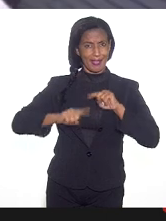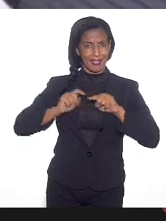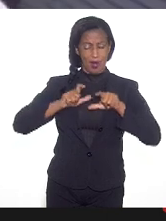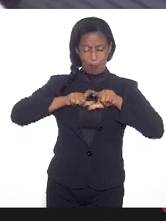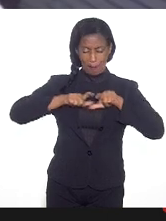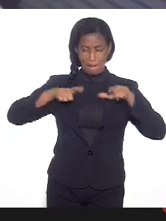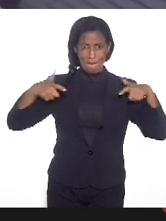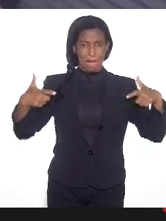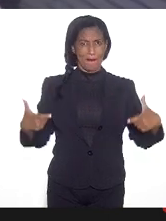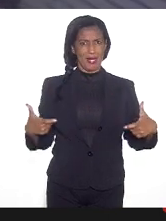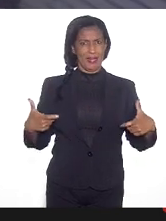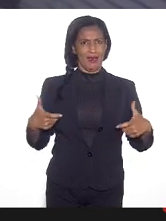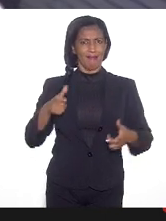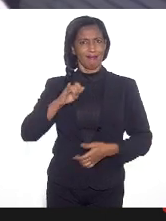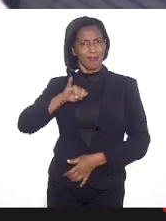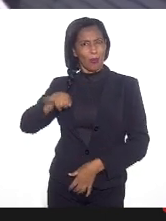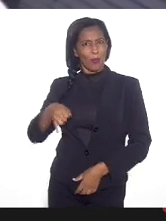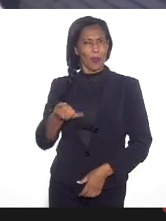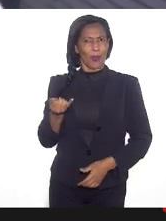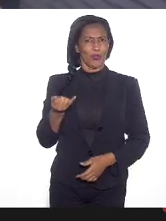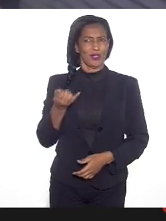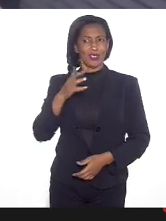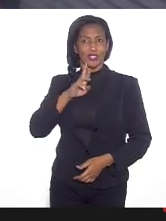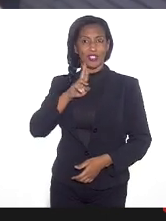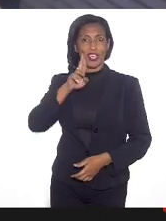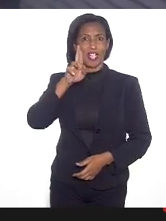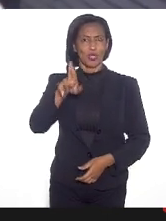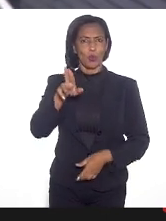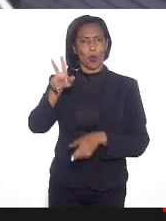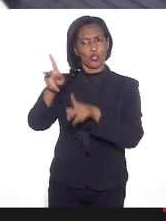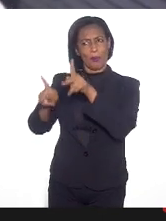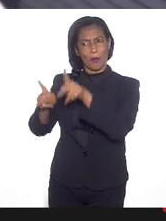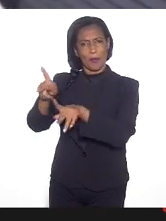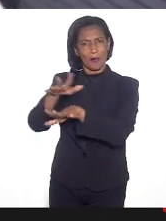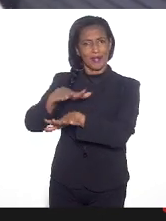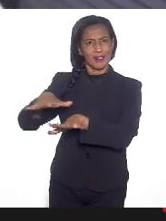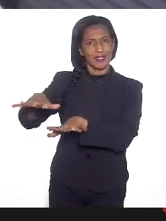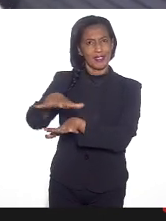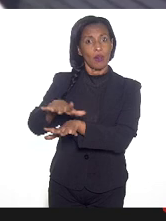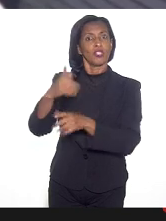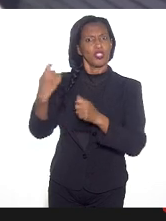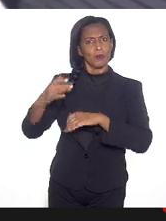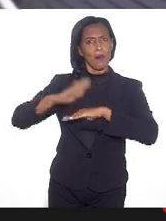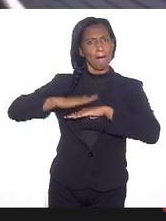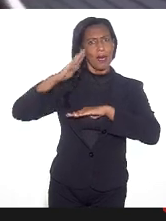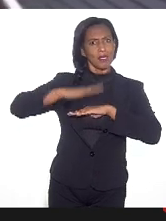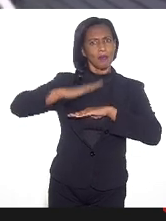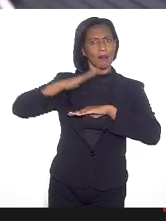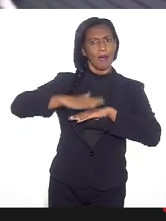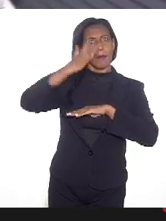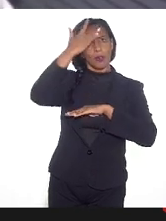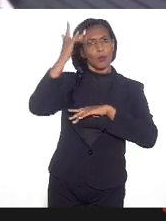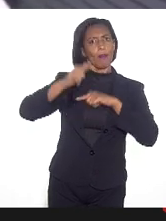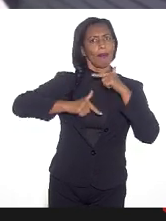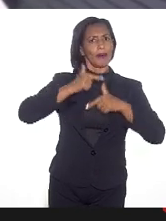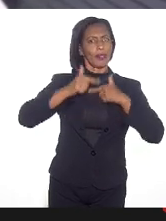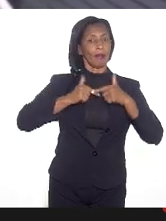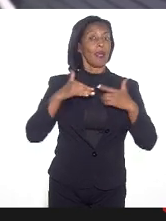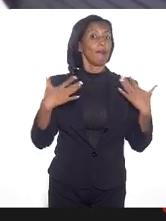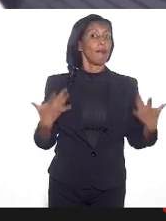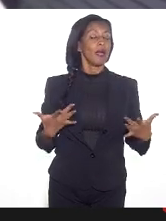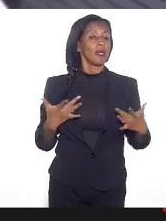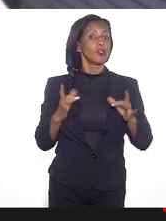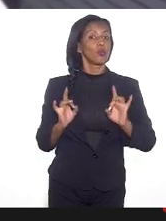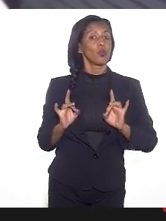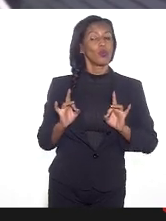amplia a nossa possibilidade de resposta à população, a gente precisa de mais gente. Mas com qual especialidade e